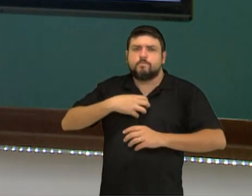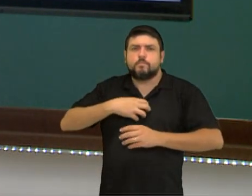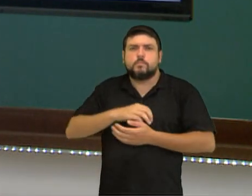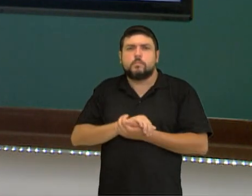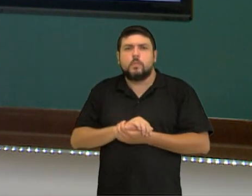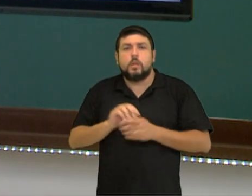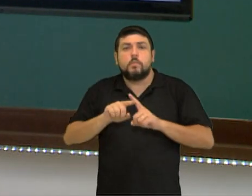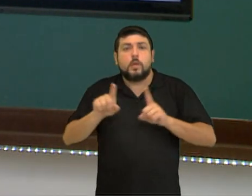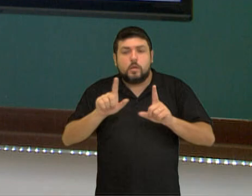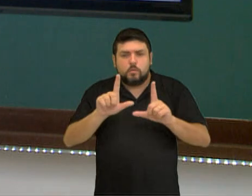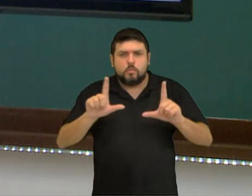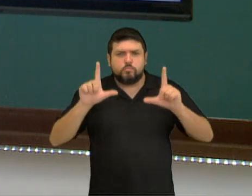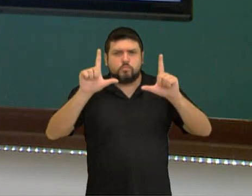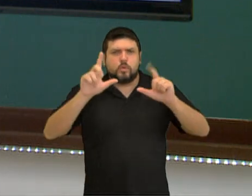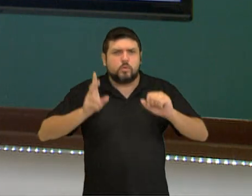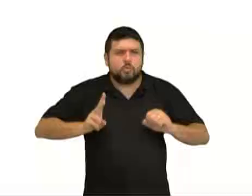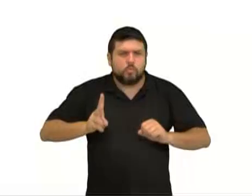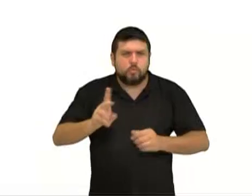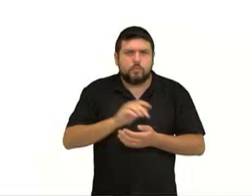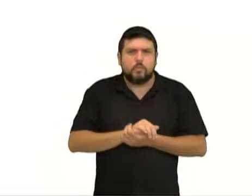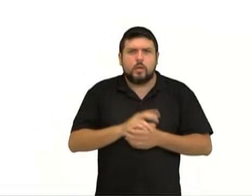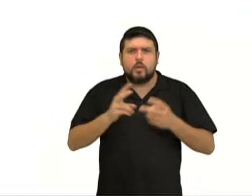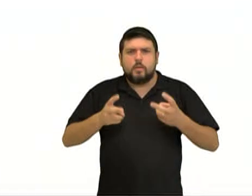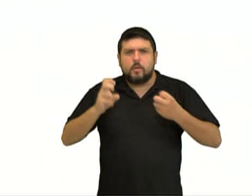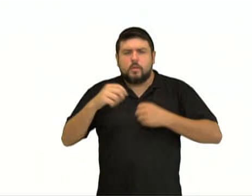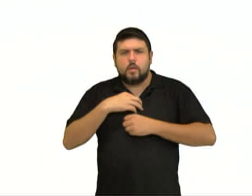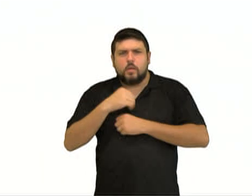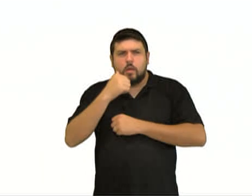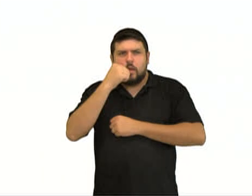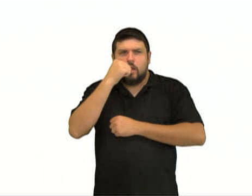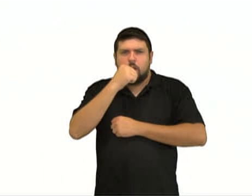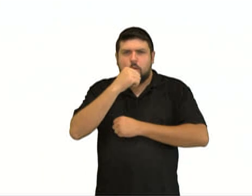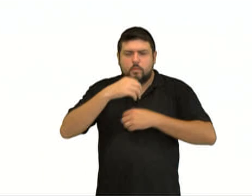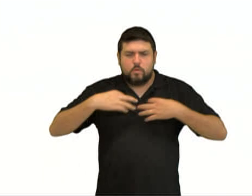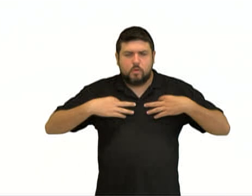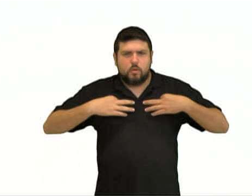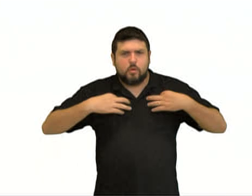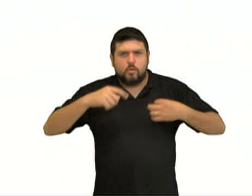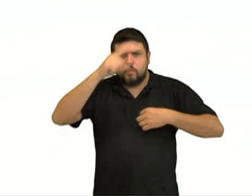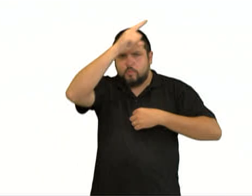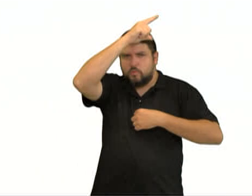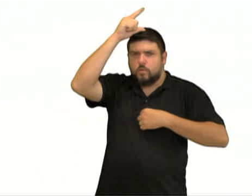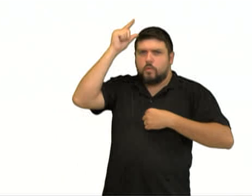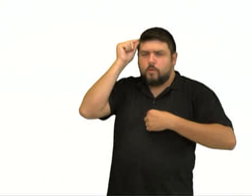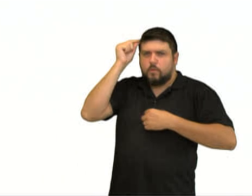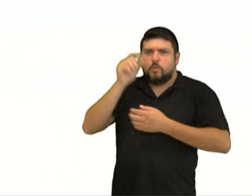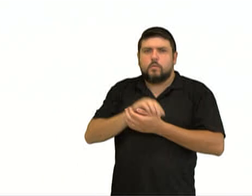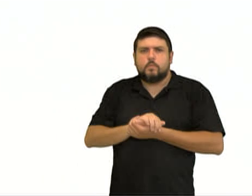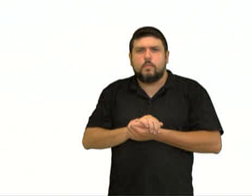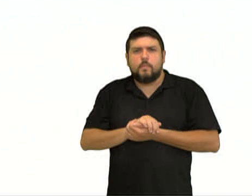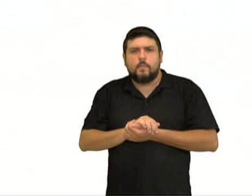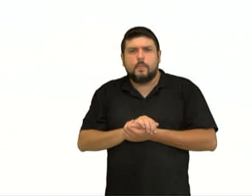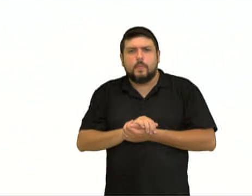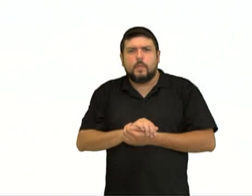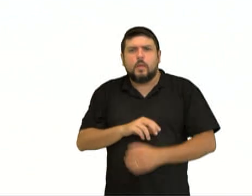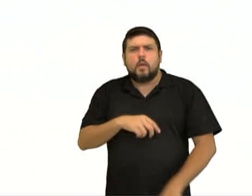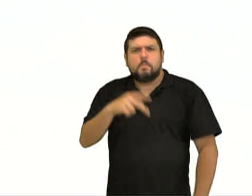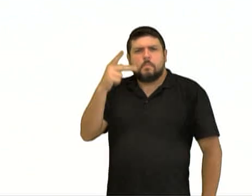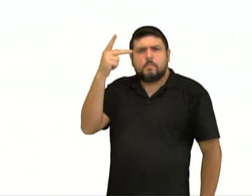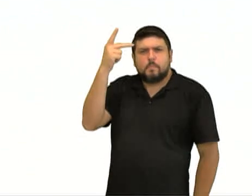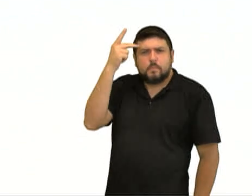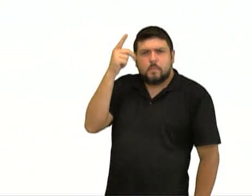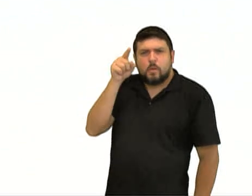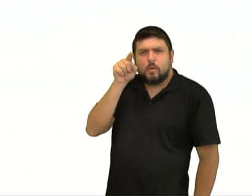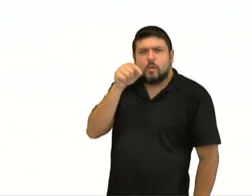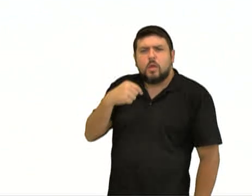por exemplo este. Reparem uma mulher vestida de enfermeira dizendo: paulista, eu já cumpri o meu dever.